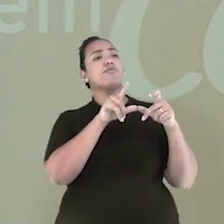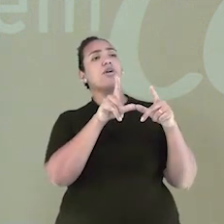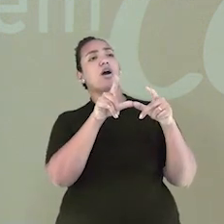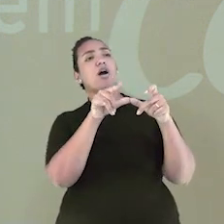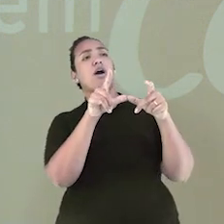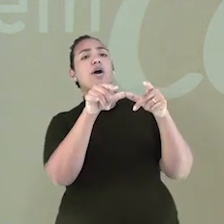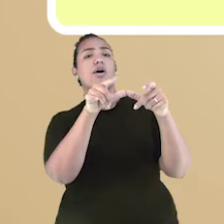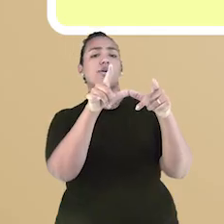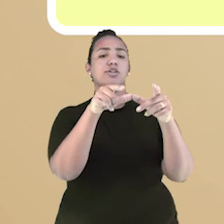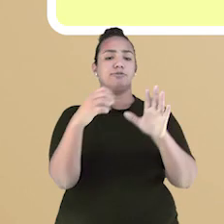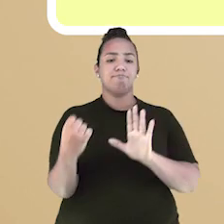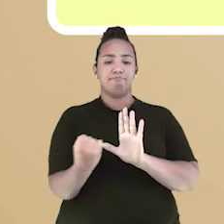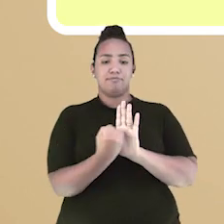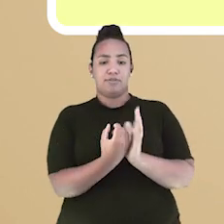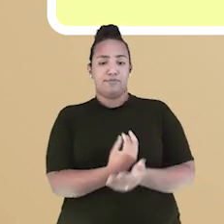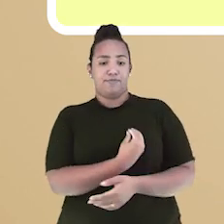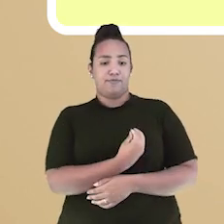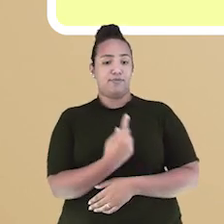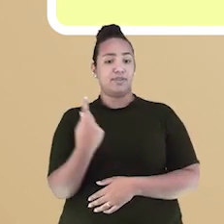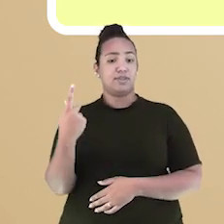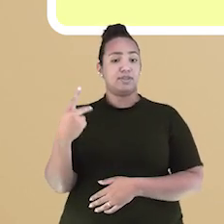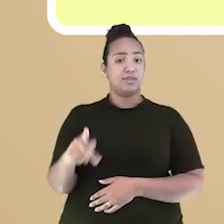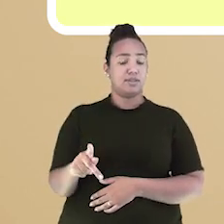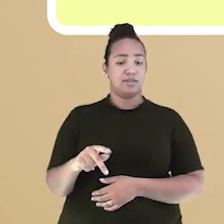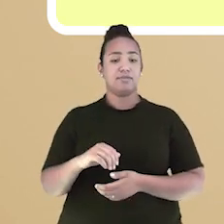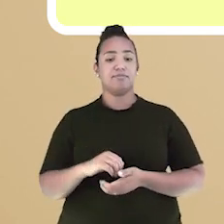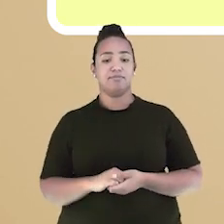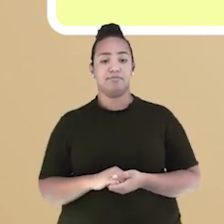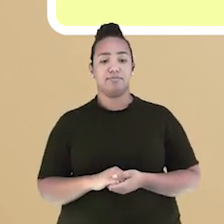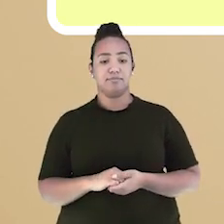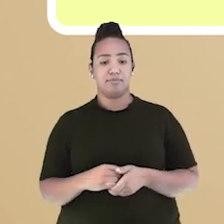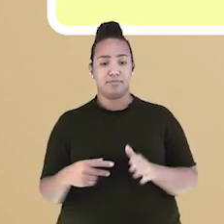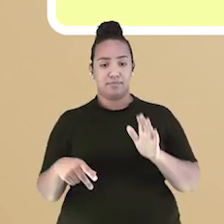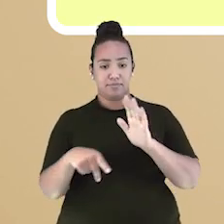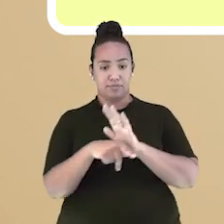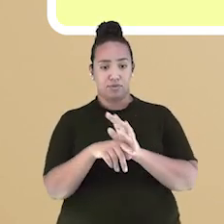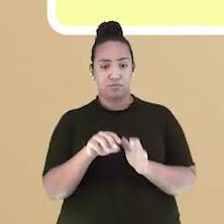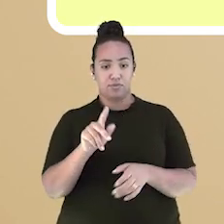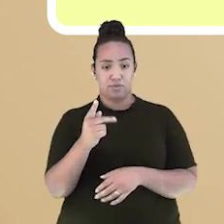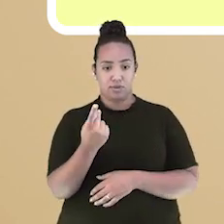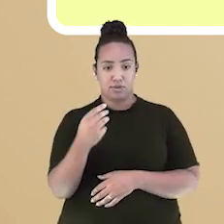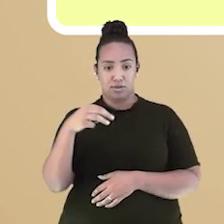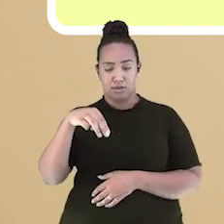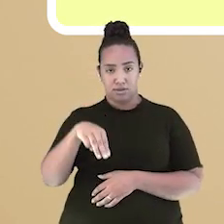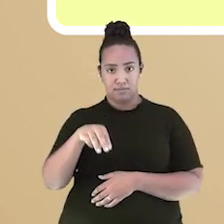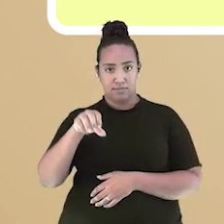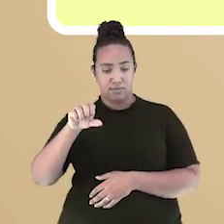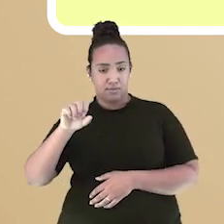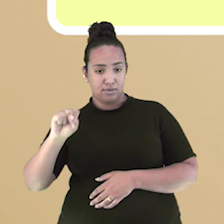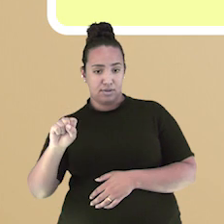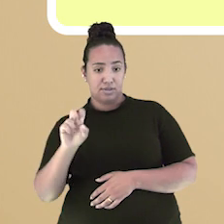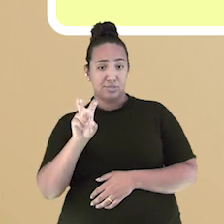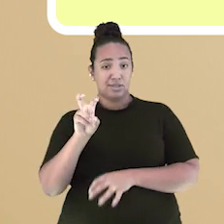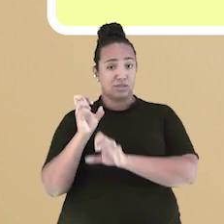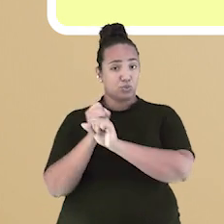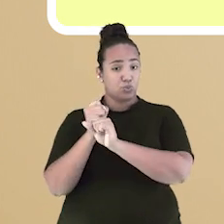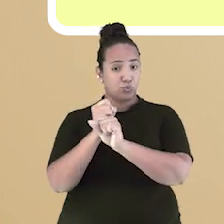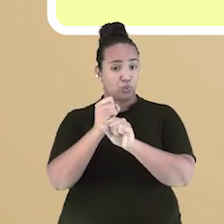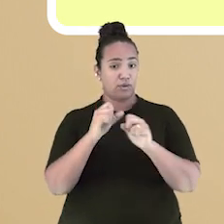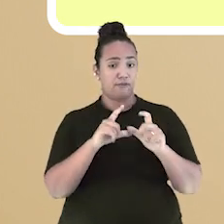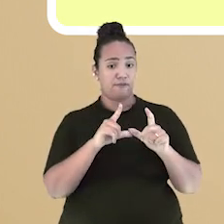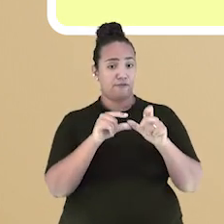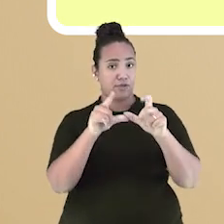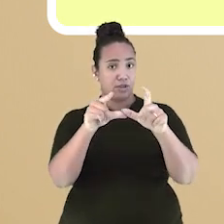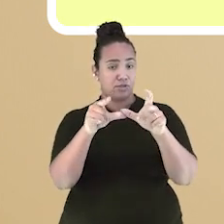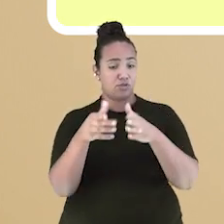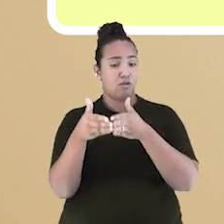em sua vida. Foi realizada a bordo do HMS Beagle, que durou cerca de 5 anos.